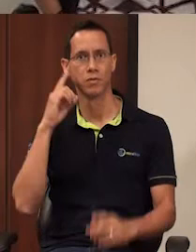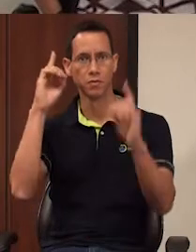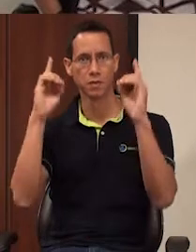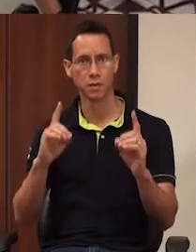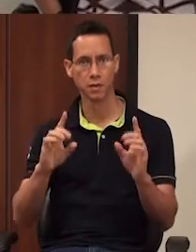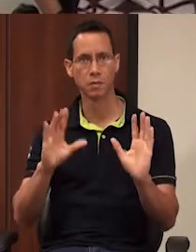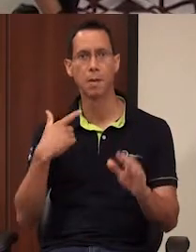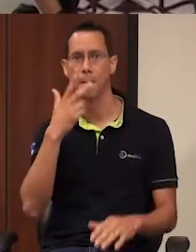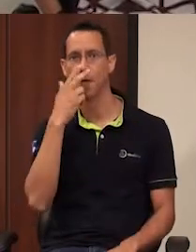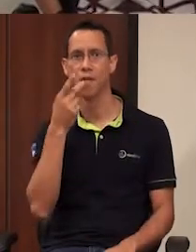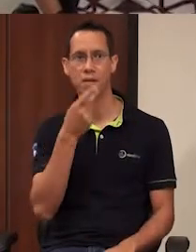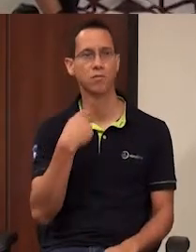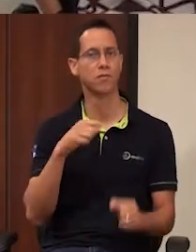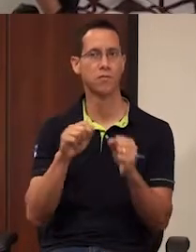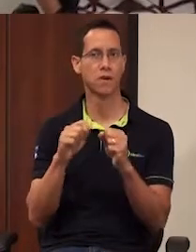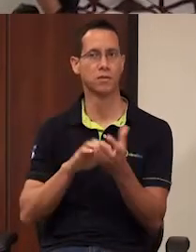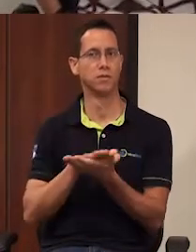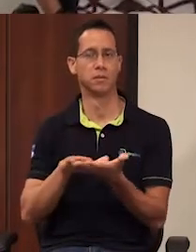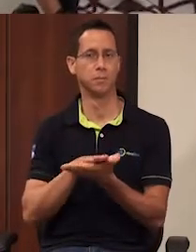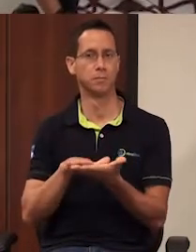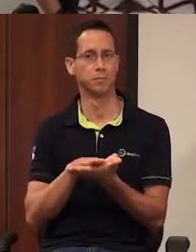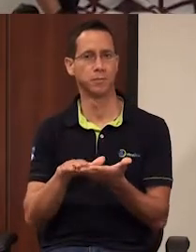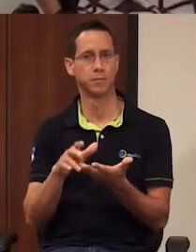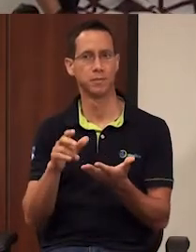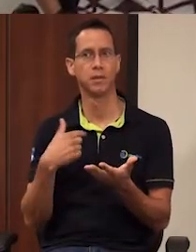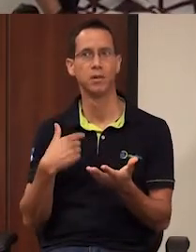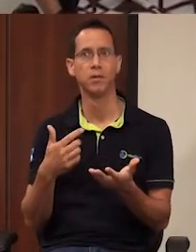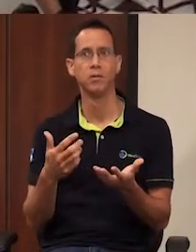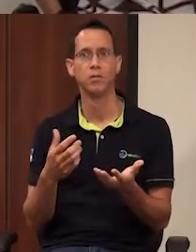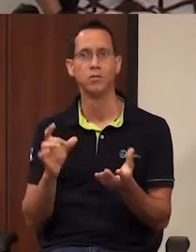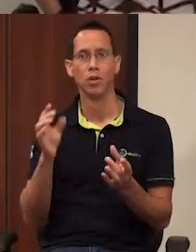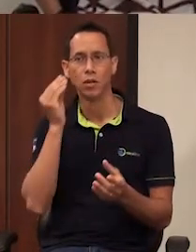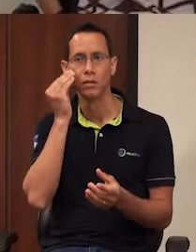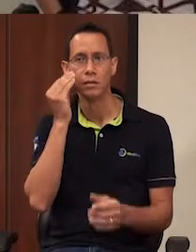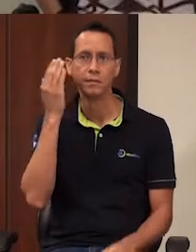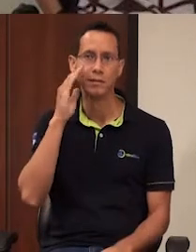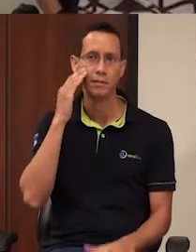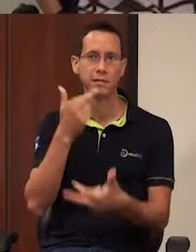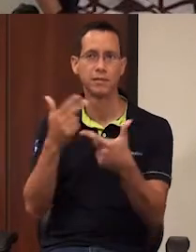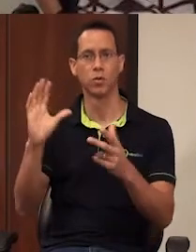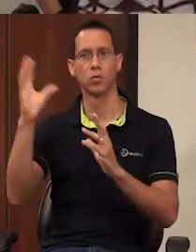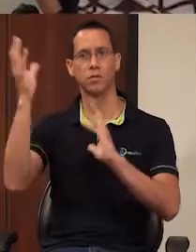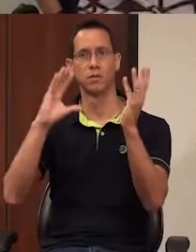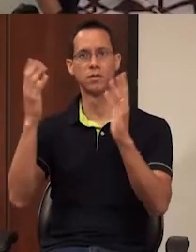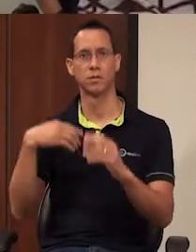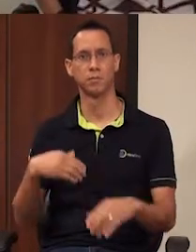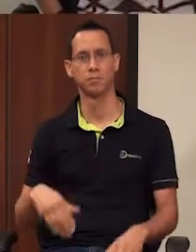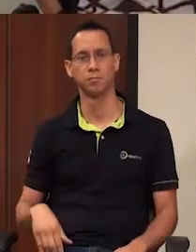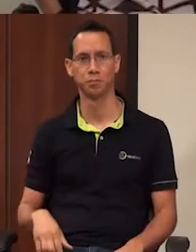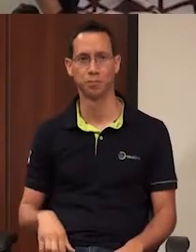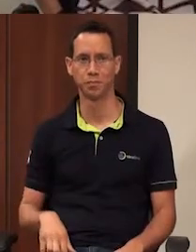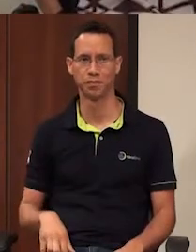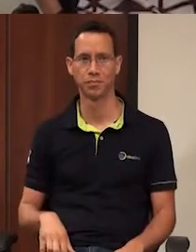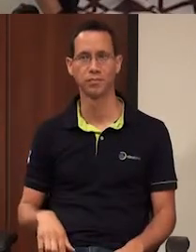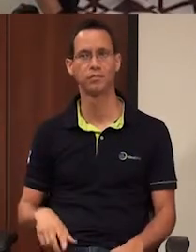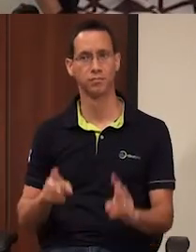porque você não está fazendo nada, e às vezes você está simplesmente tentando digerir aquilo que aconteceu, né? Então isso, eu